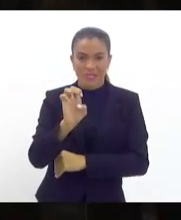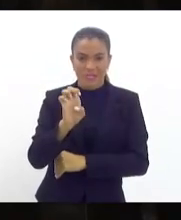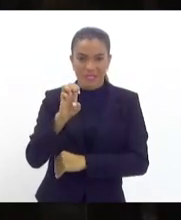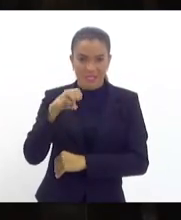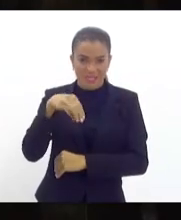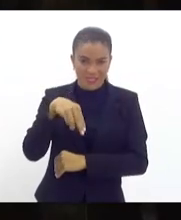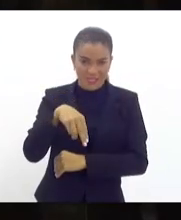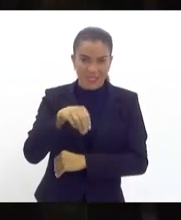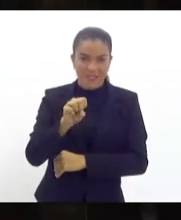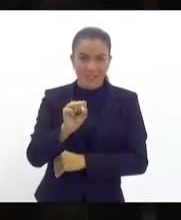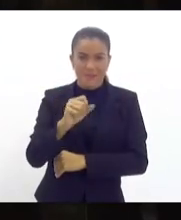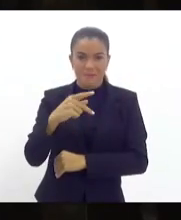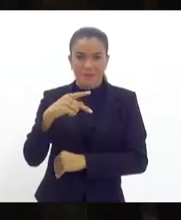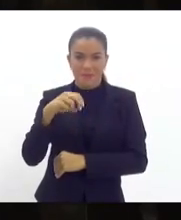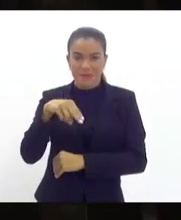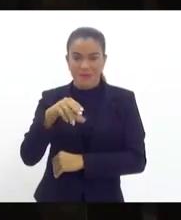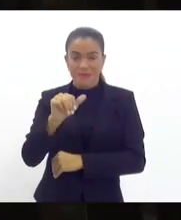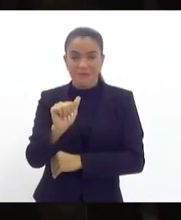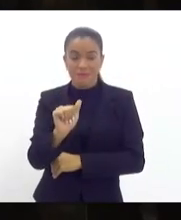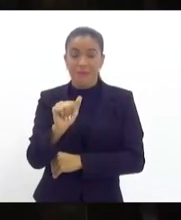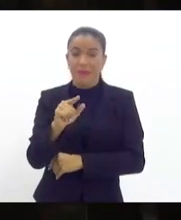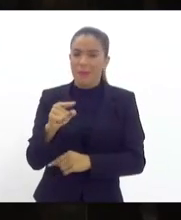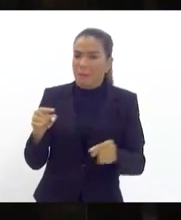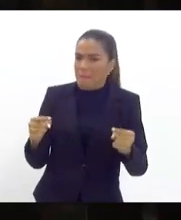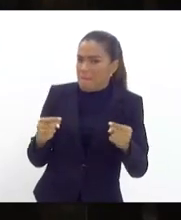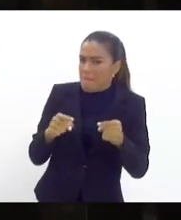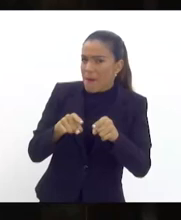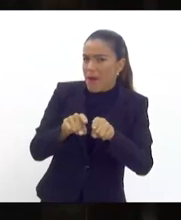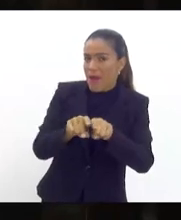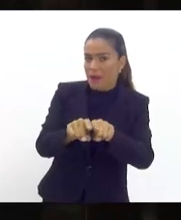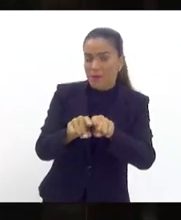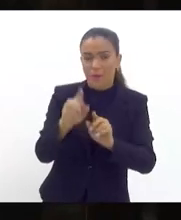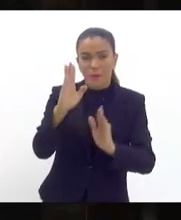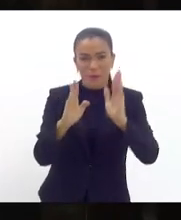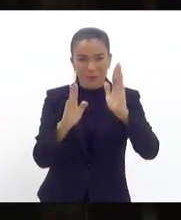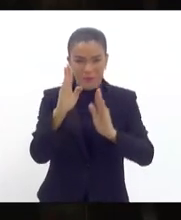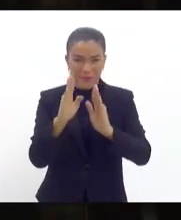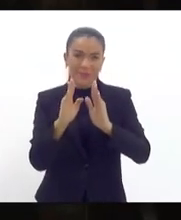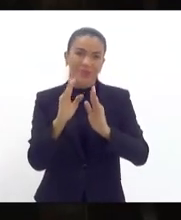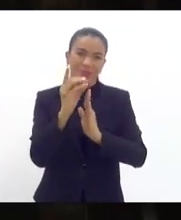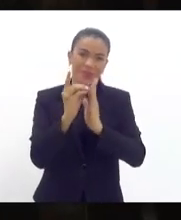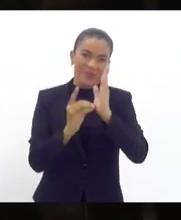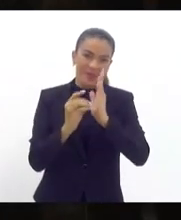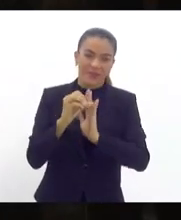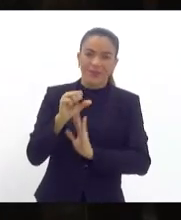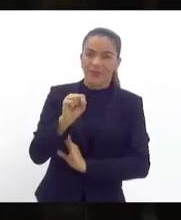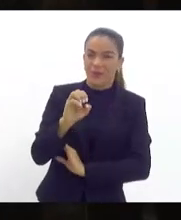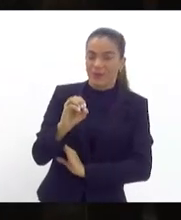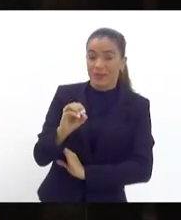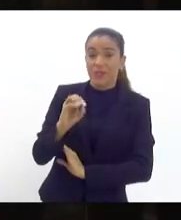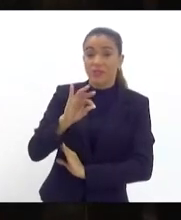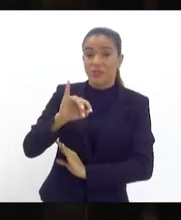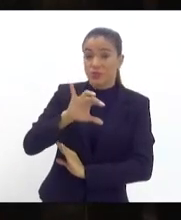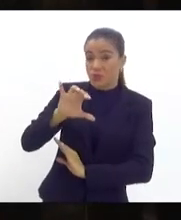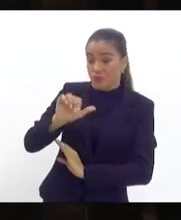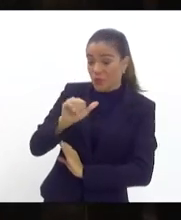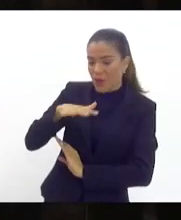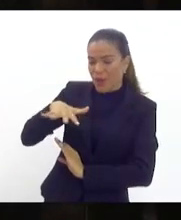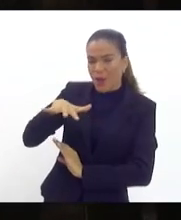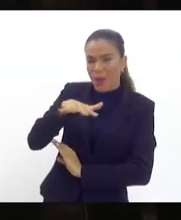muito grande para o comércio e tal por coincidência ou não durante a década de 80 a tingiu que aquela um bairro